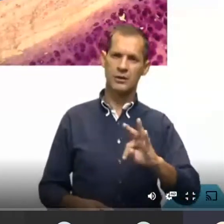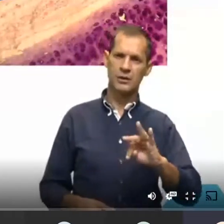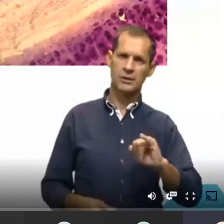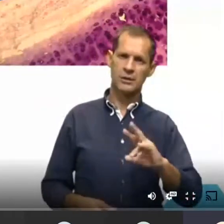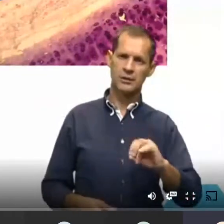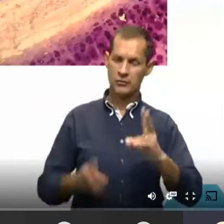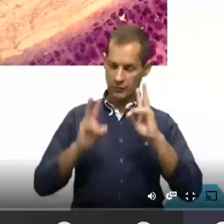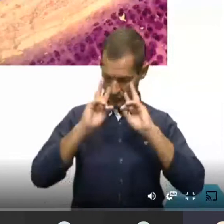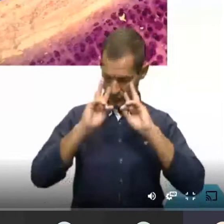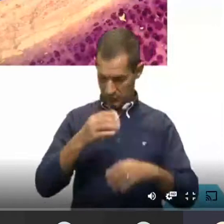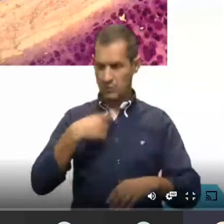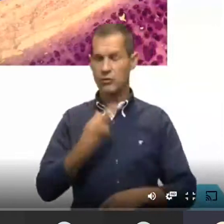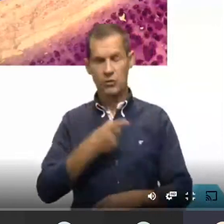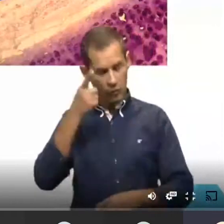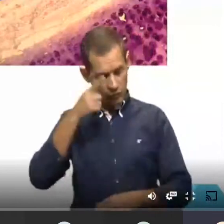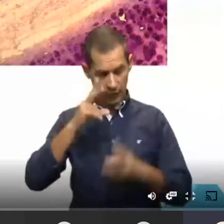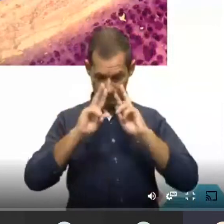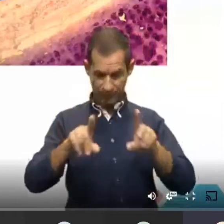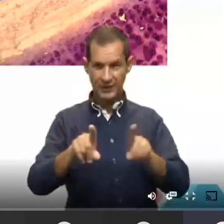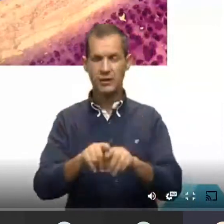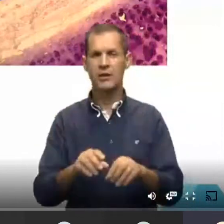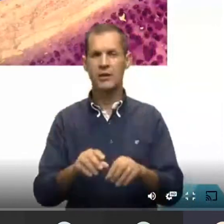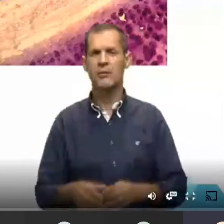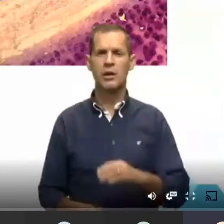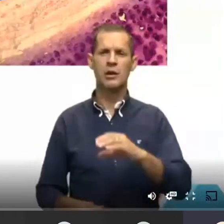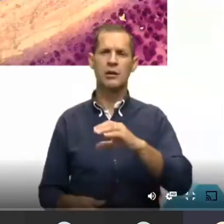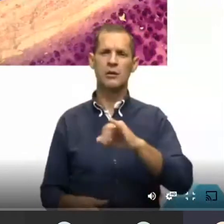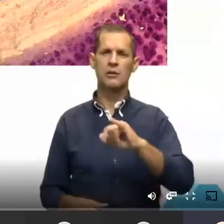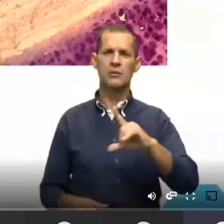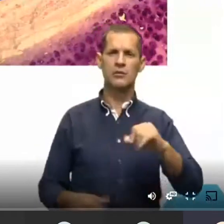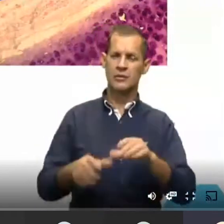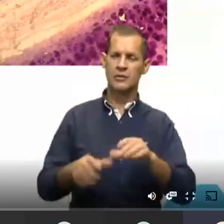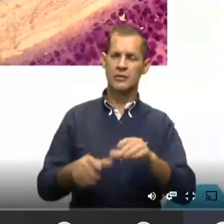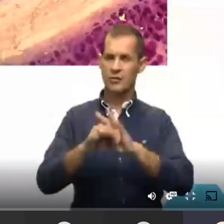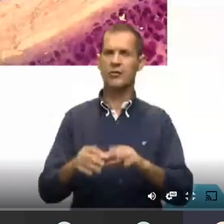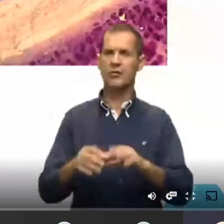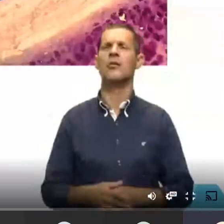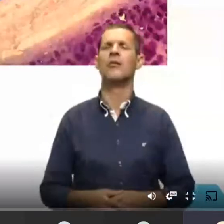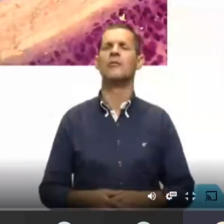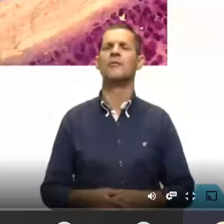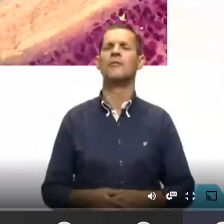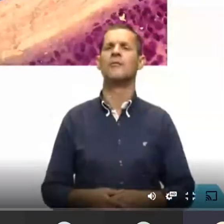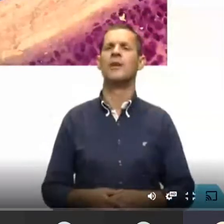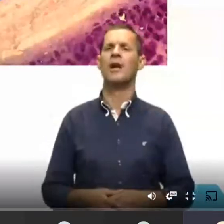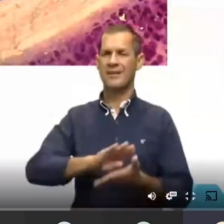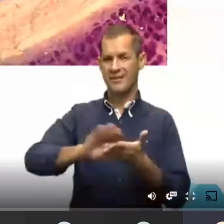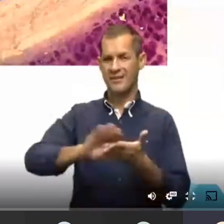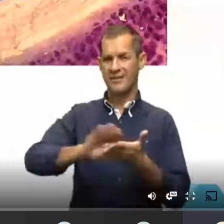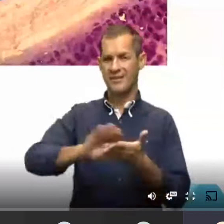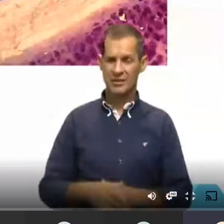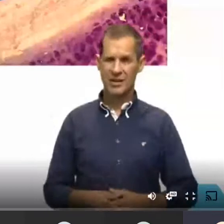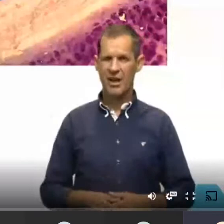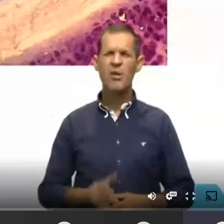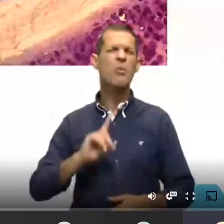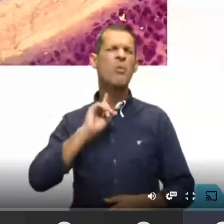bem atentamente, que a gente consegue ver os cílios, né, que estão relacionados à eliminação